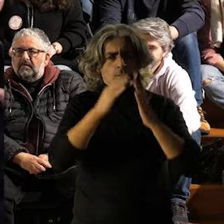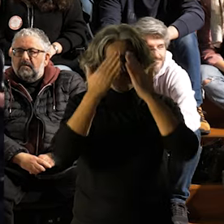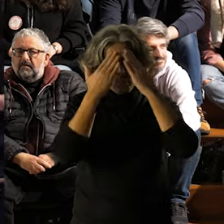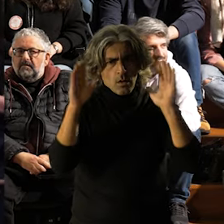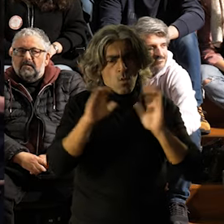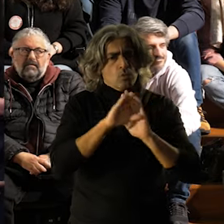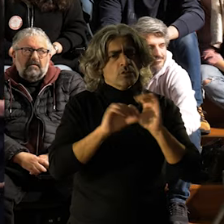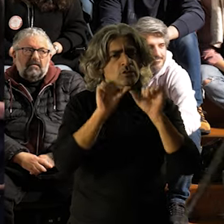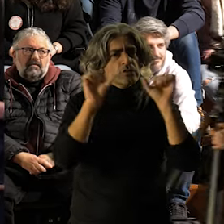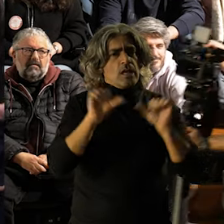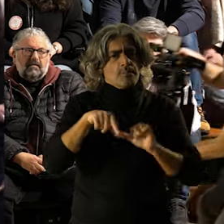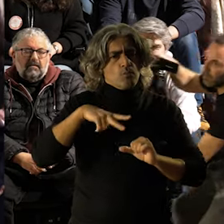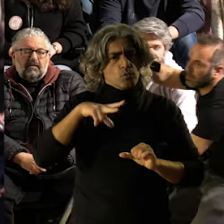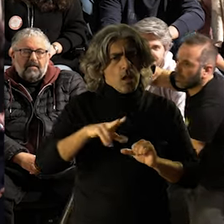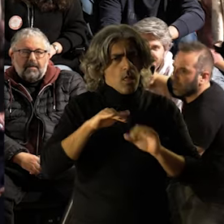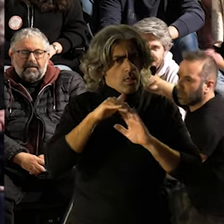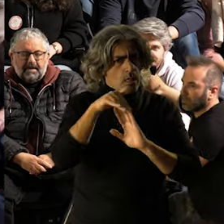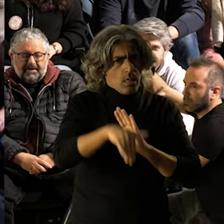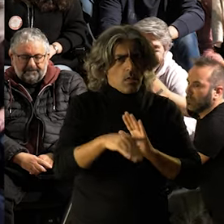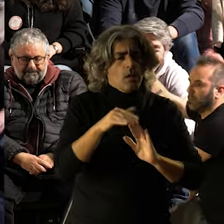de regime deste país?